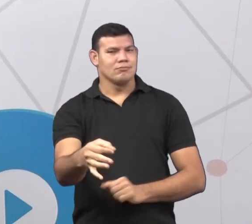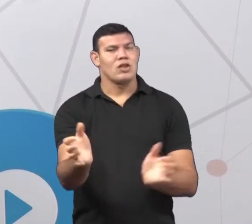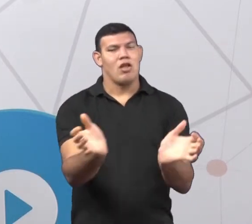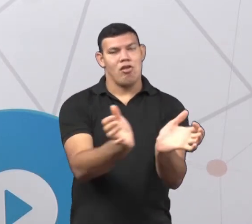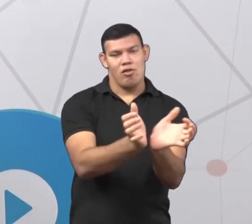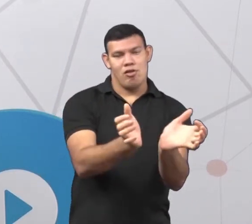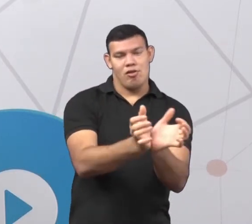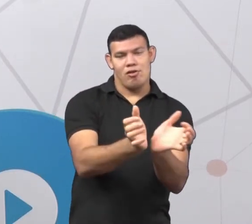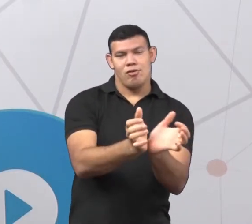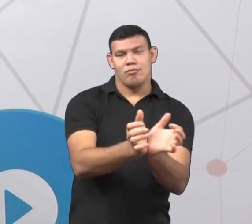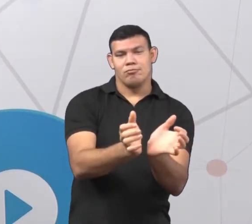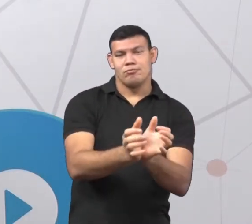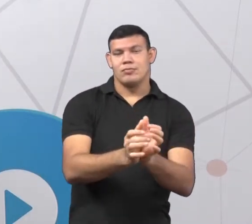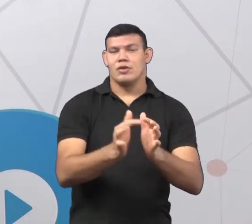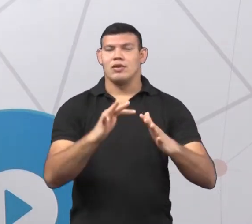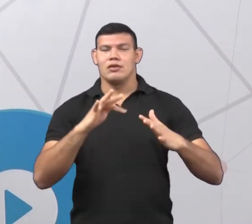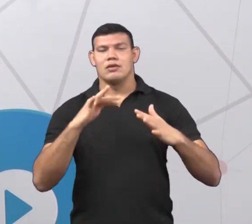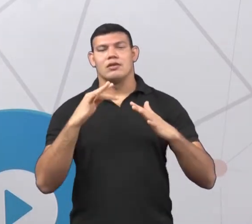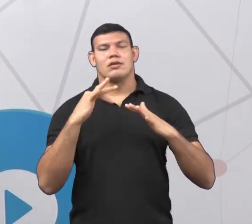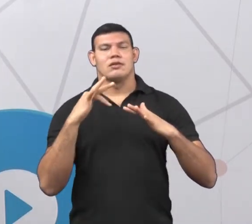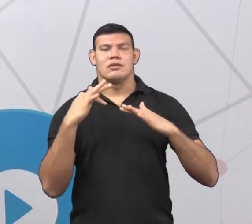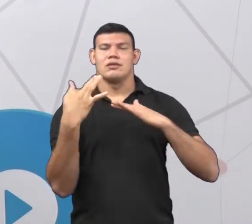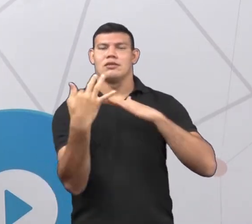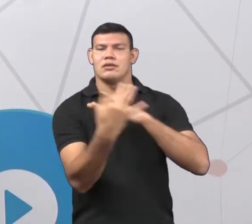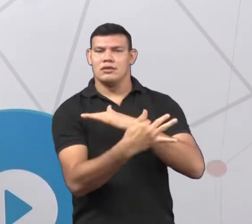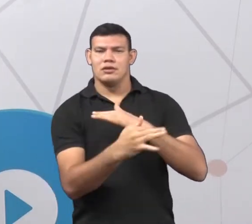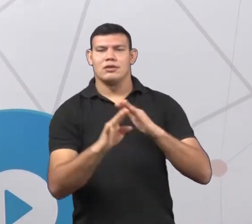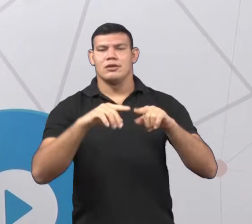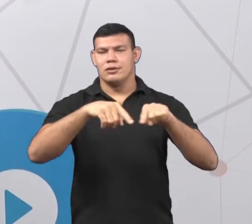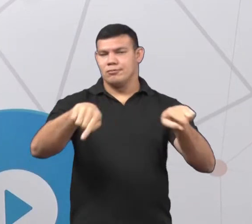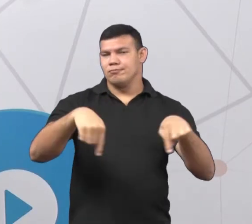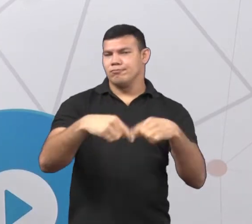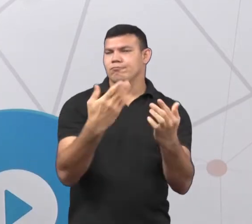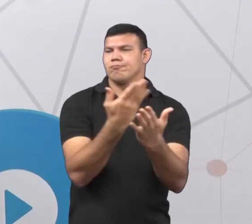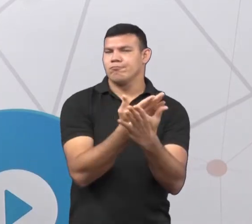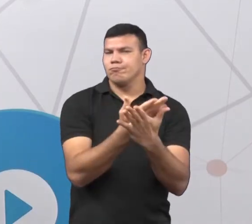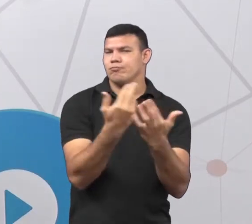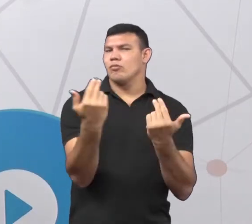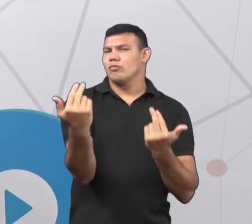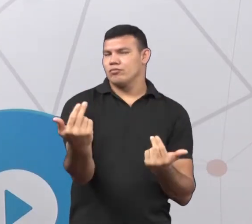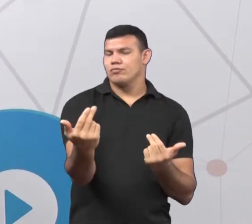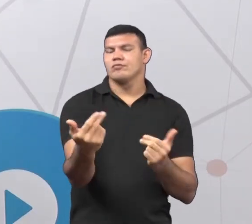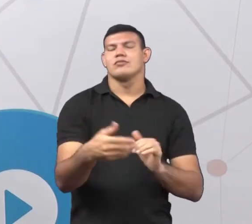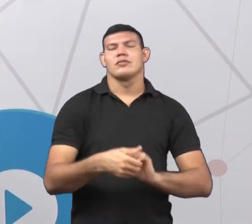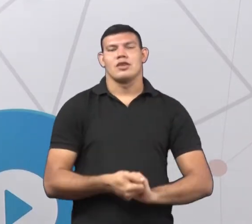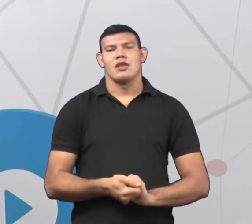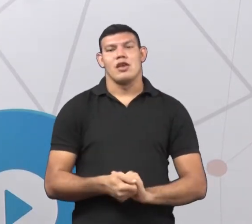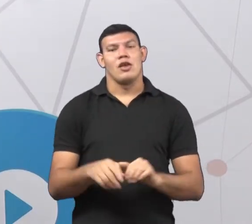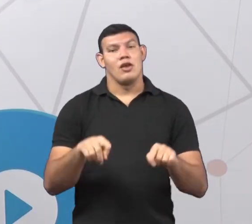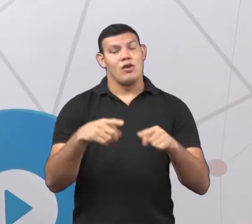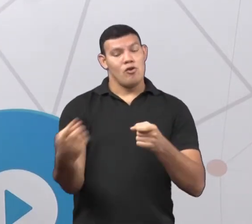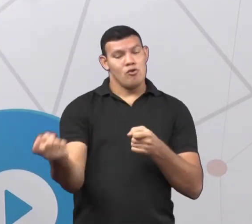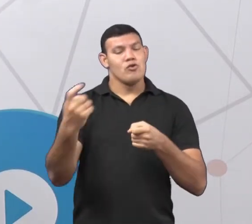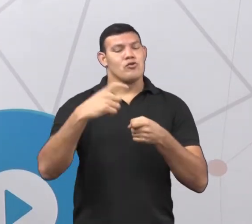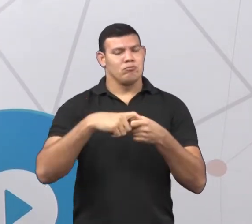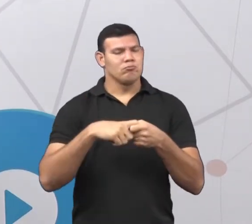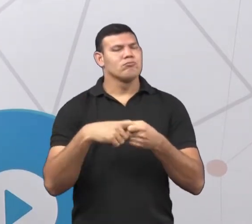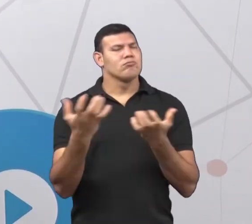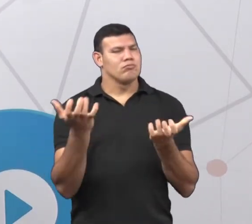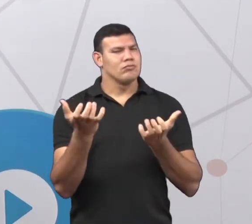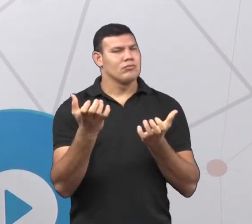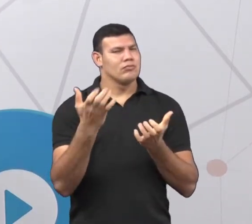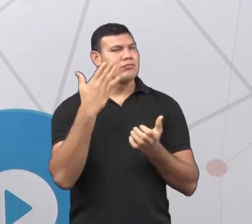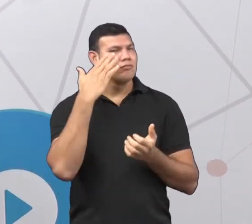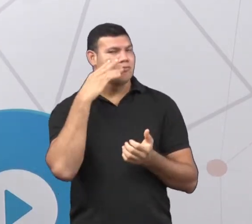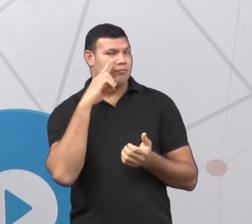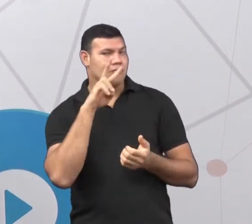fala, principalmente nas redes sociais, na sala de aula também, certo? Quero ver isso na sala de aula quando nós retornarmos. Vamos lá,